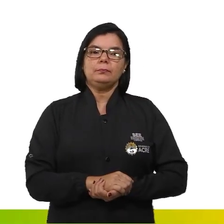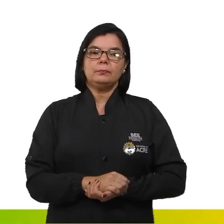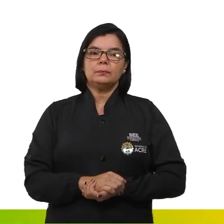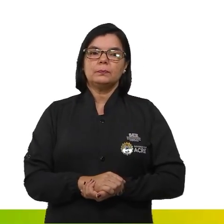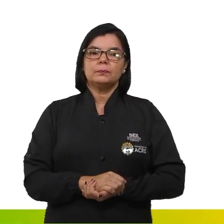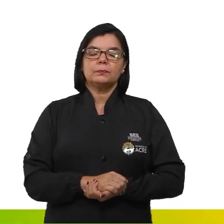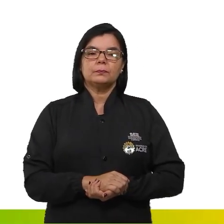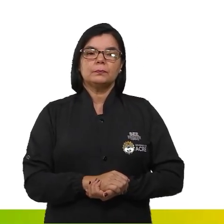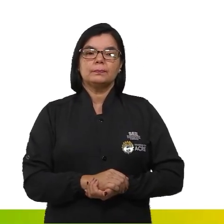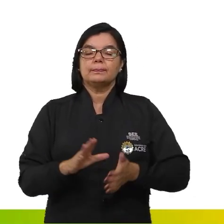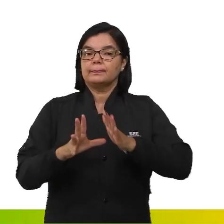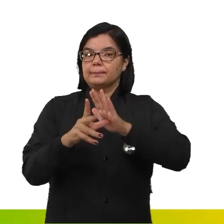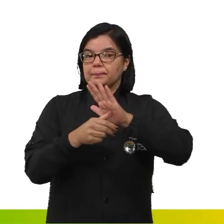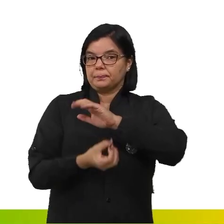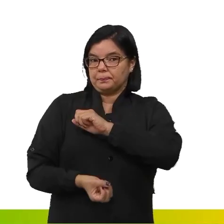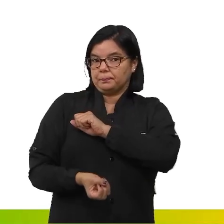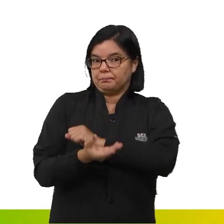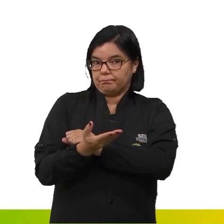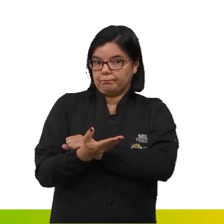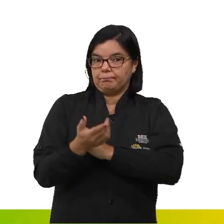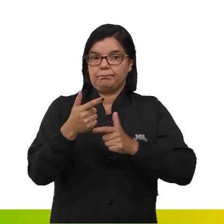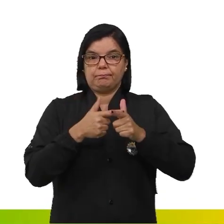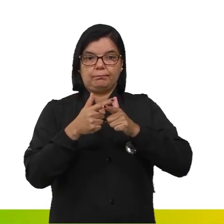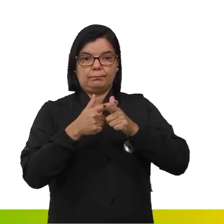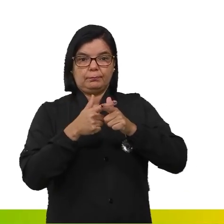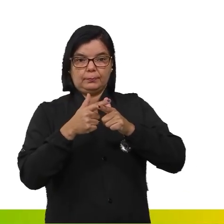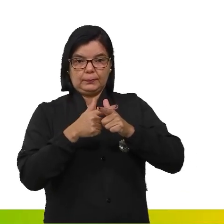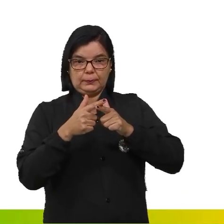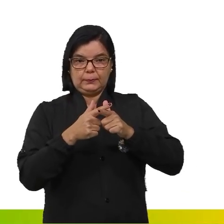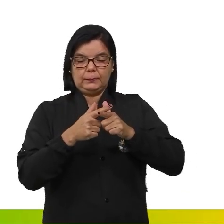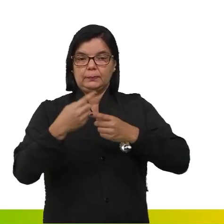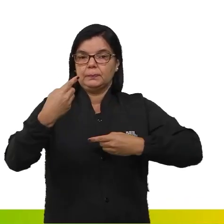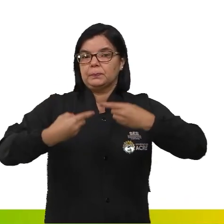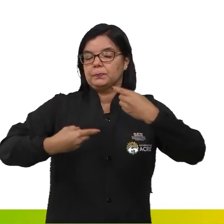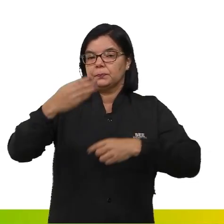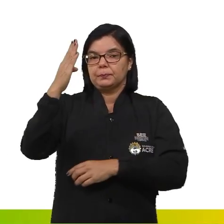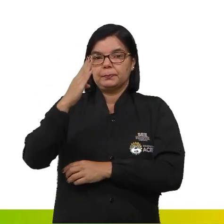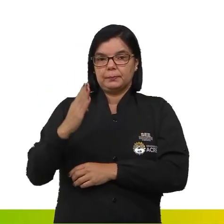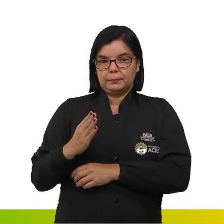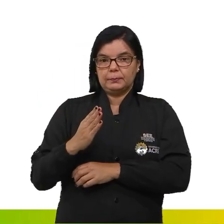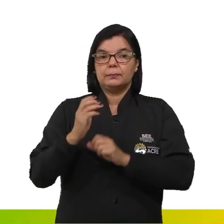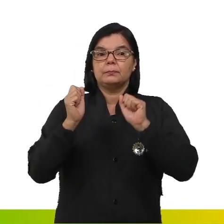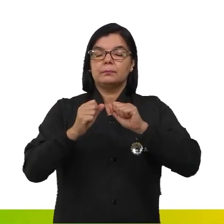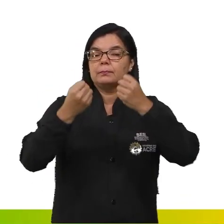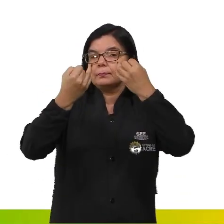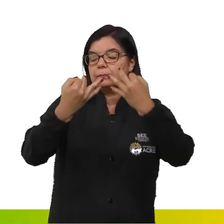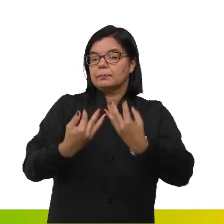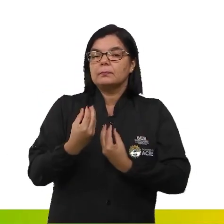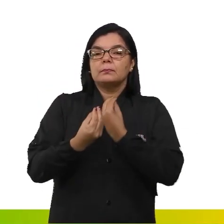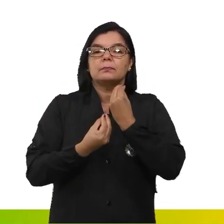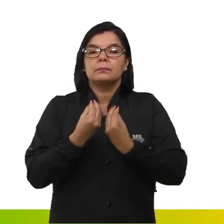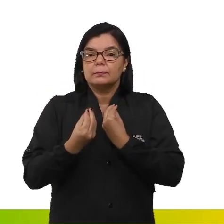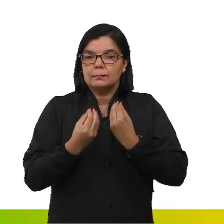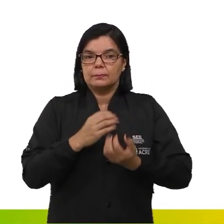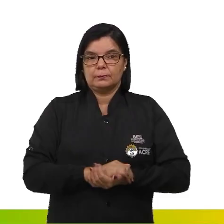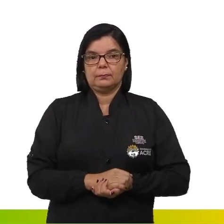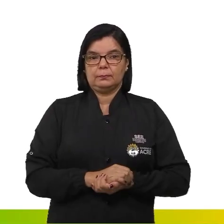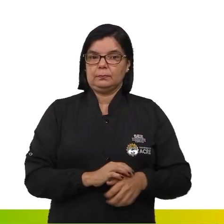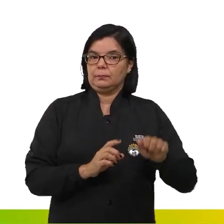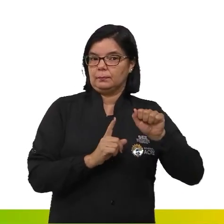desigualdades. A corrupção, problema recorrente na política brasileira, pode ser definida